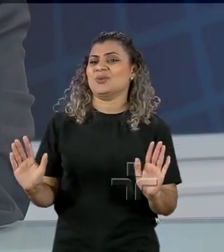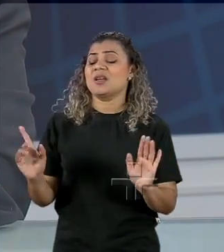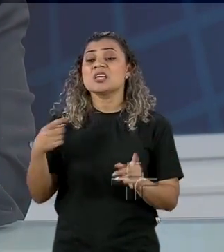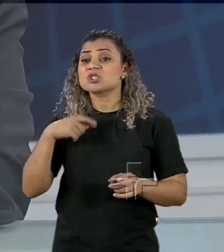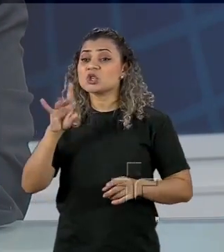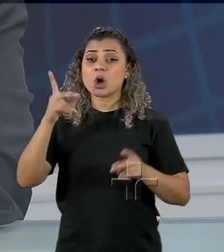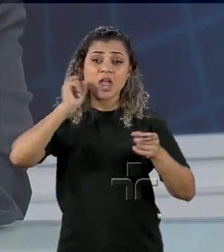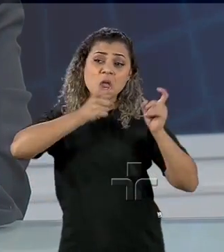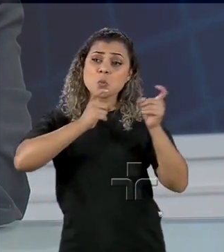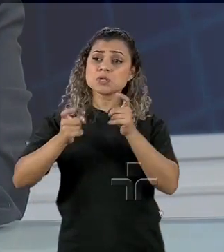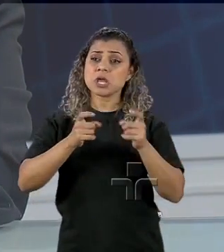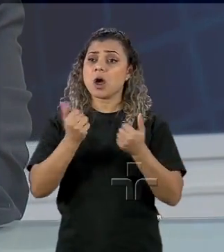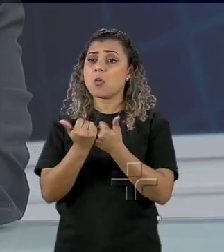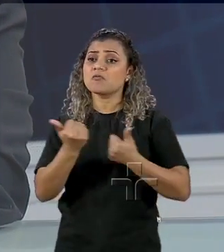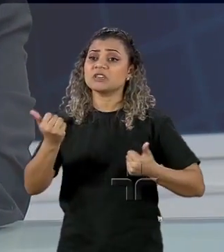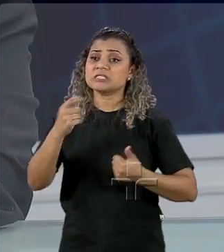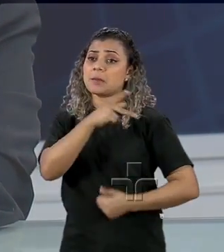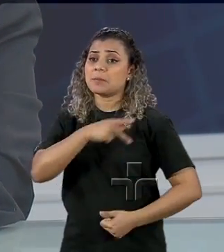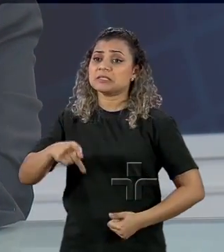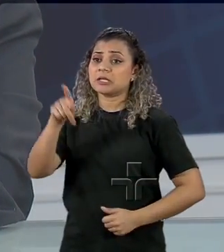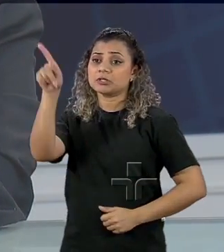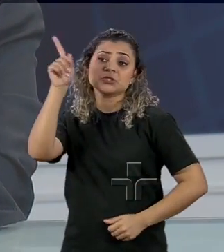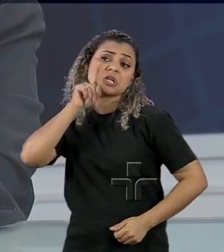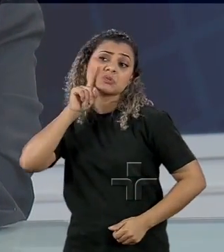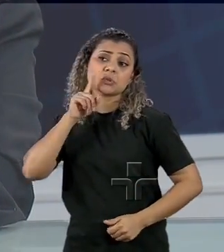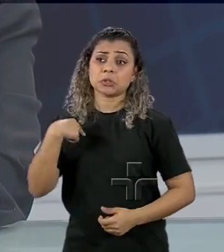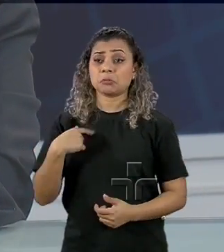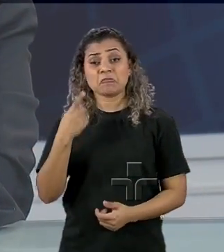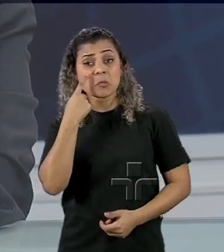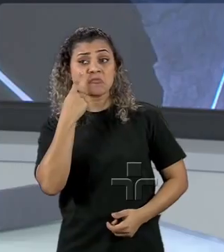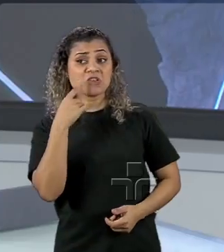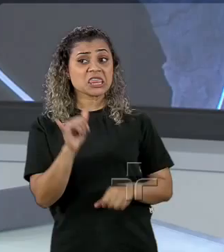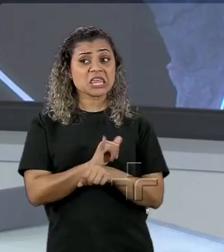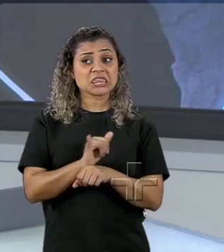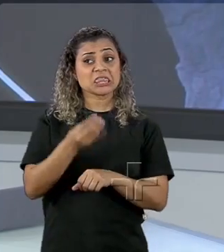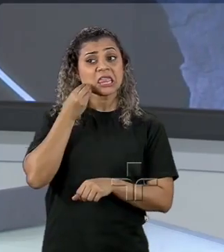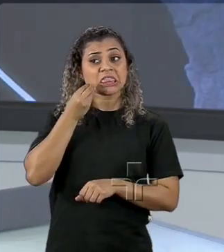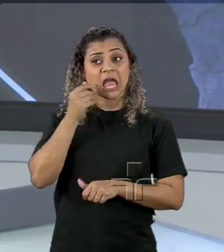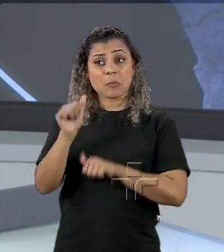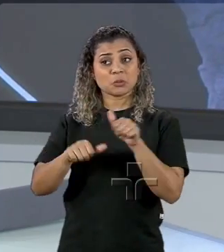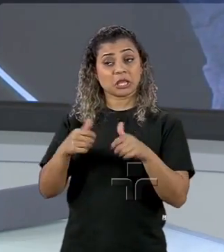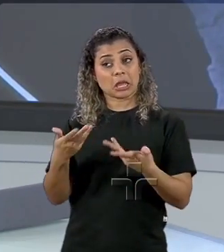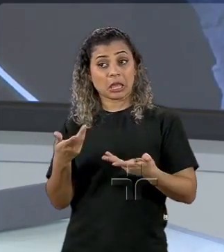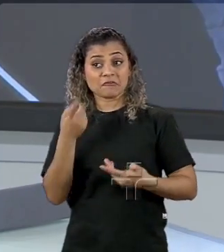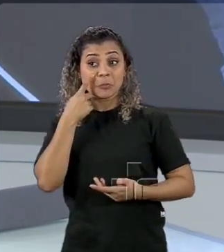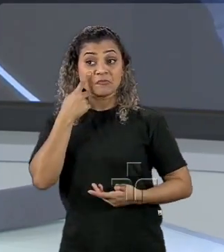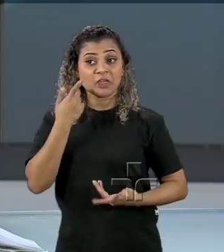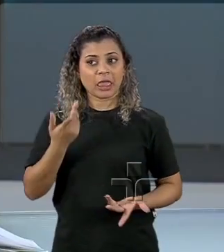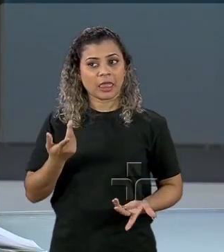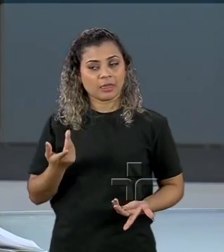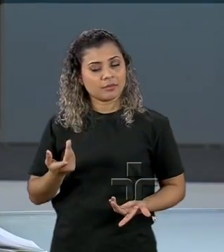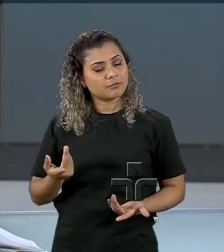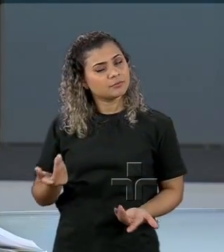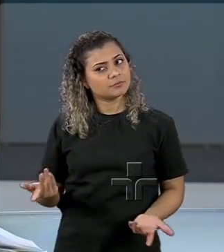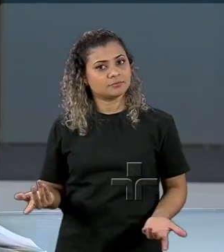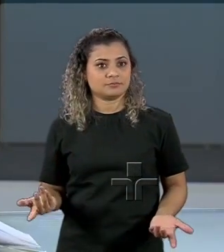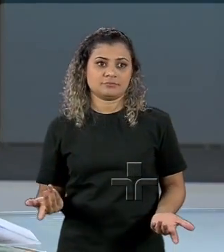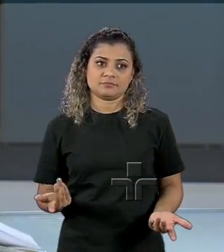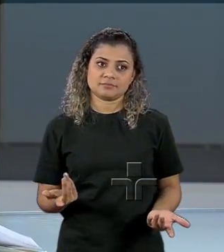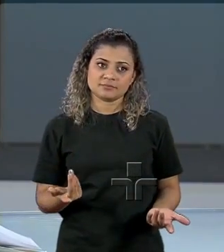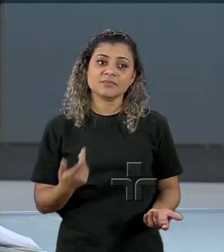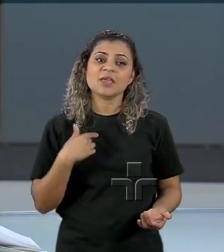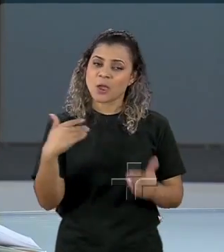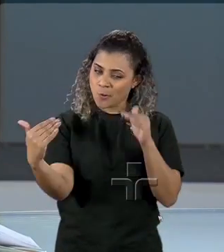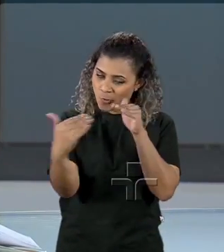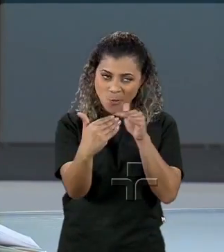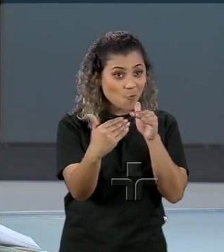um vice-presidente que disse, não, vamos olhar, vamos dar um jeitinho. Vamos ver o que fazer. Vamos ver o que a gente faz. Eu estou de pleno acordo com o seu ponto de vista, assina